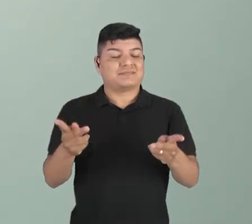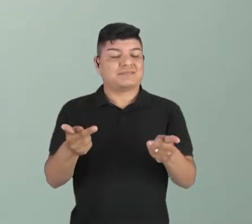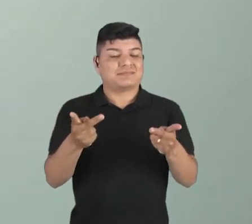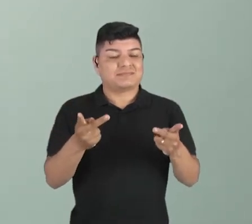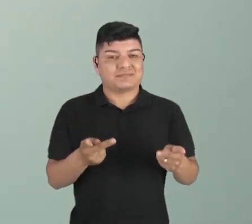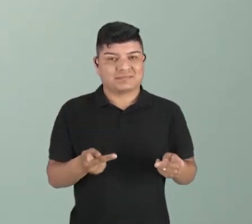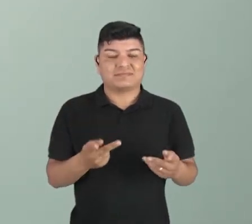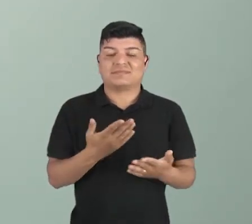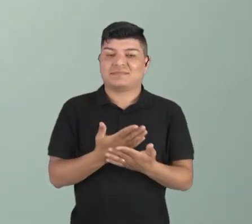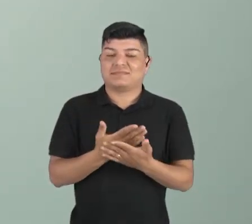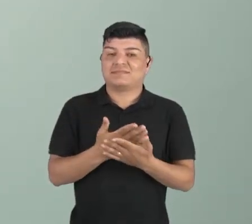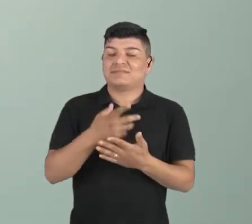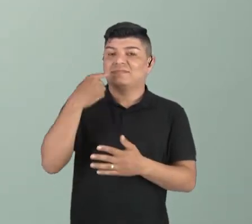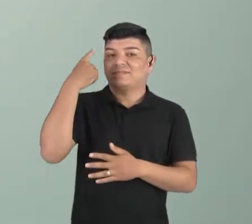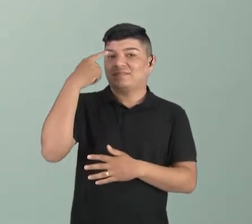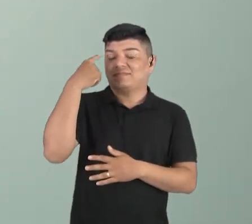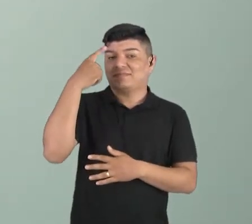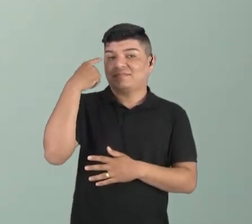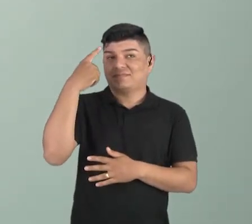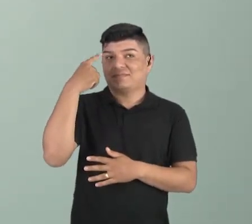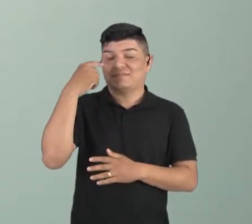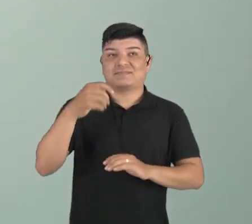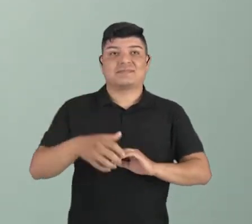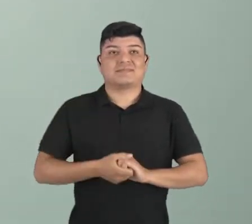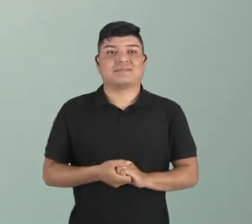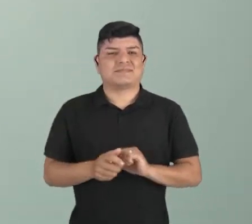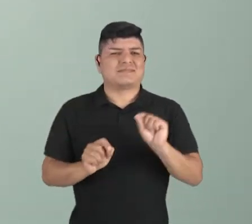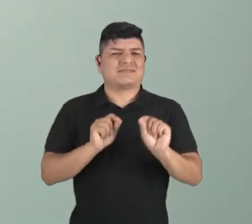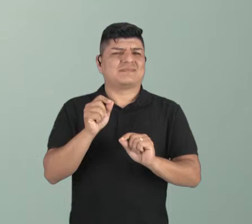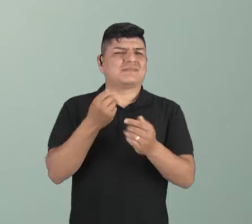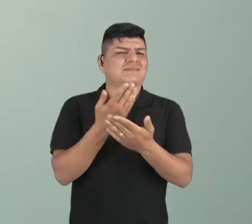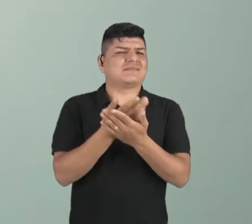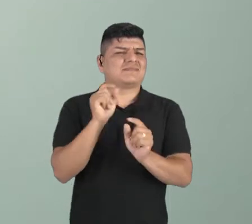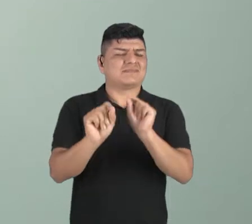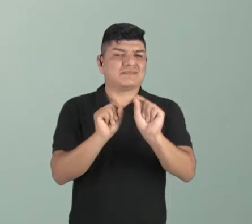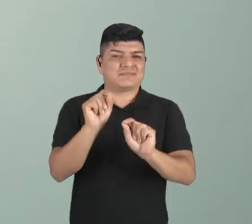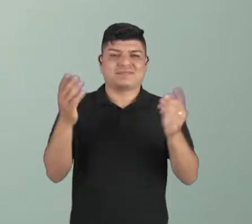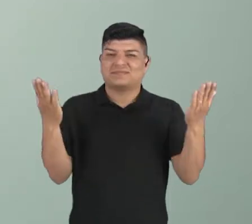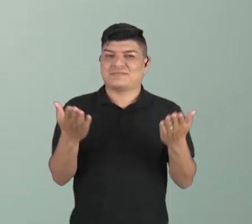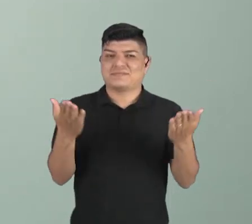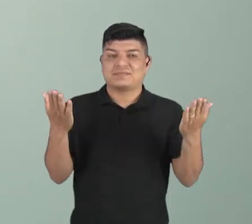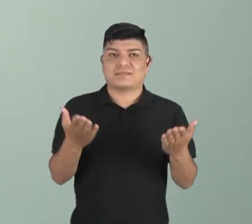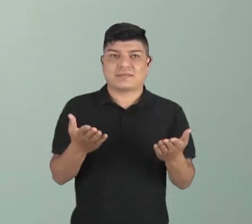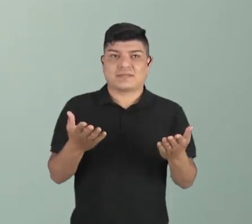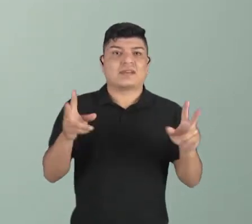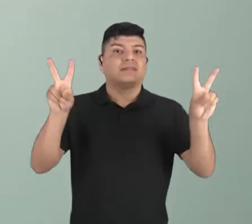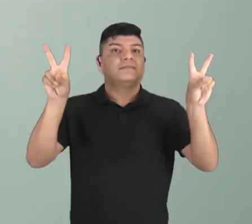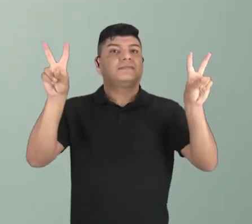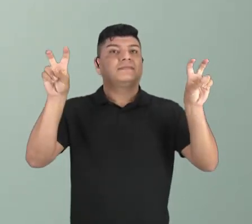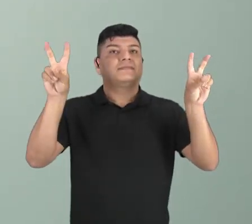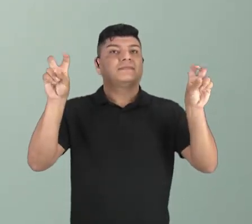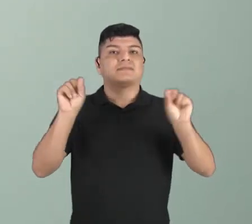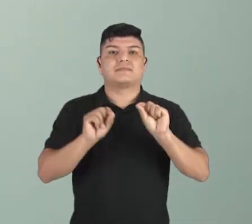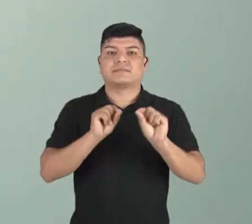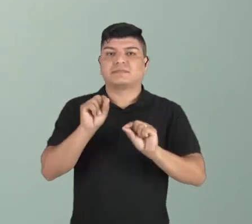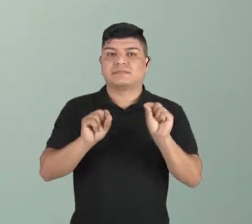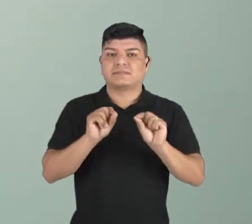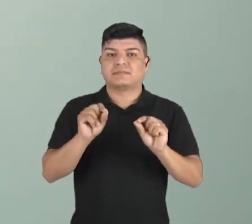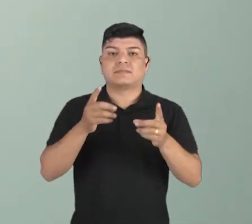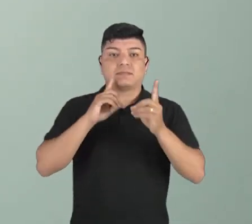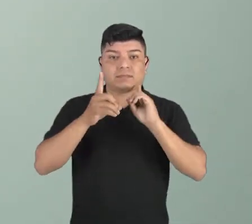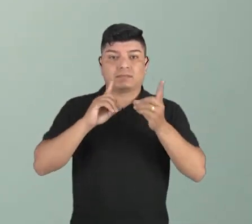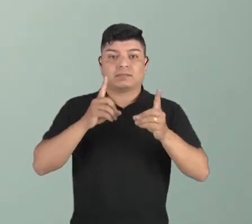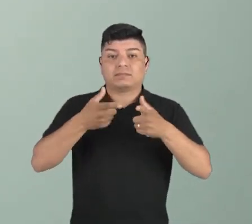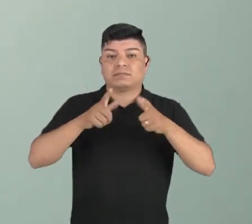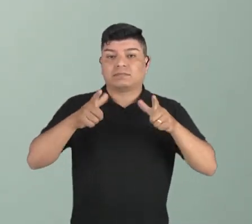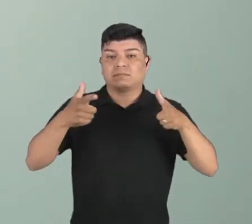sejam bem-vindos a mais uma aula de espanhol. O que vamos estudar hoje? Vamos lá? Nossa temática de hoje é debate